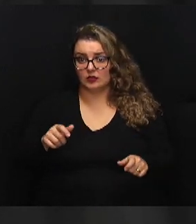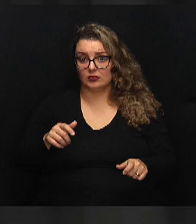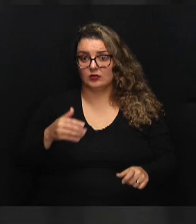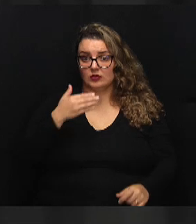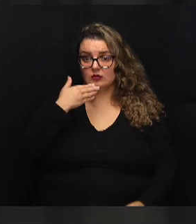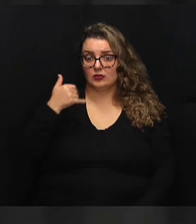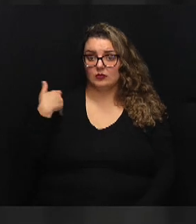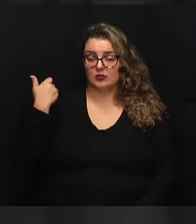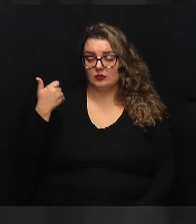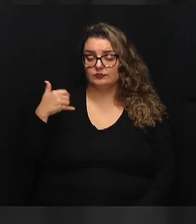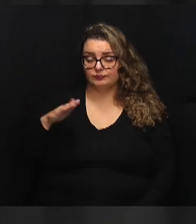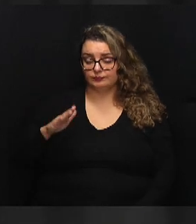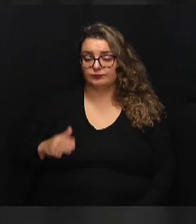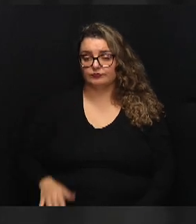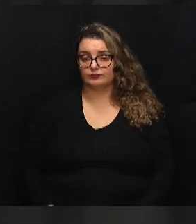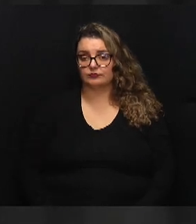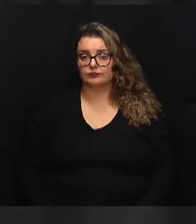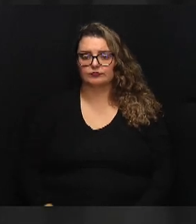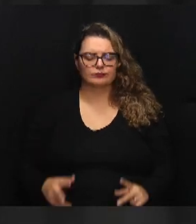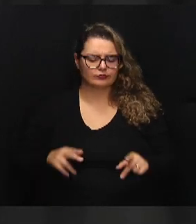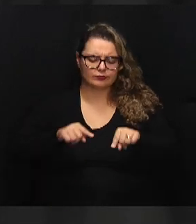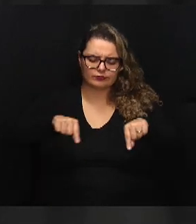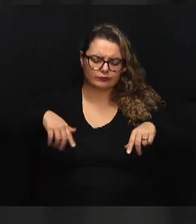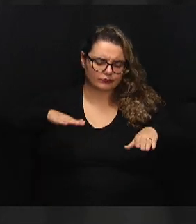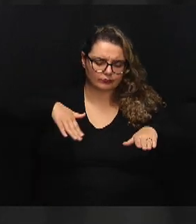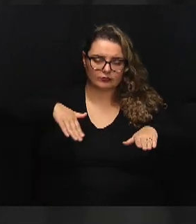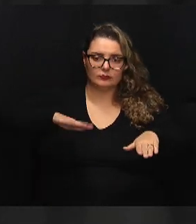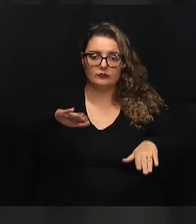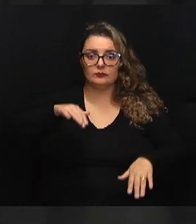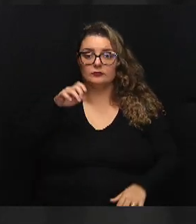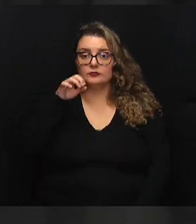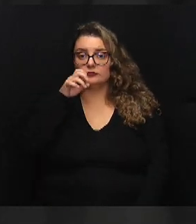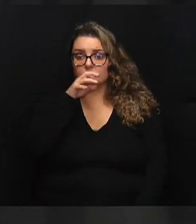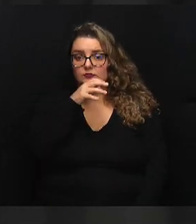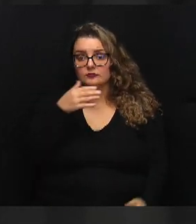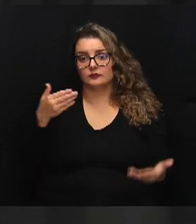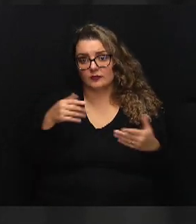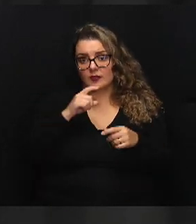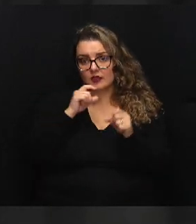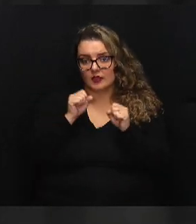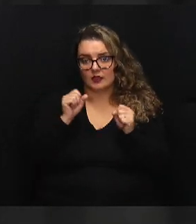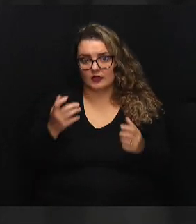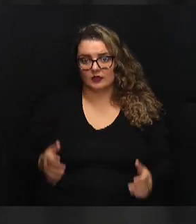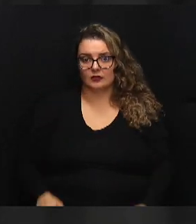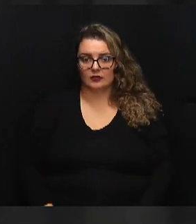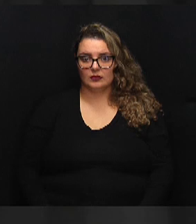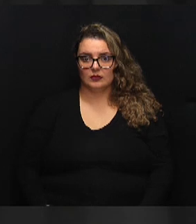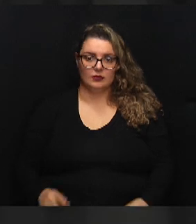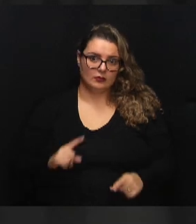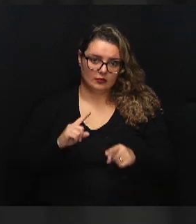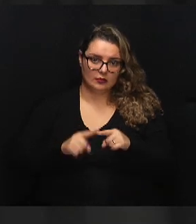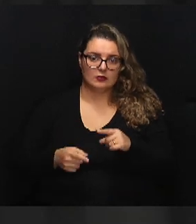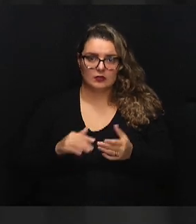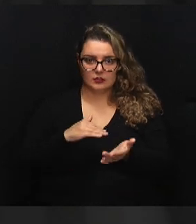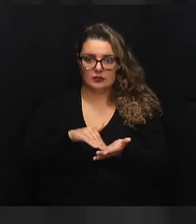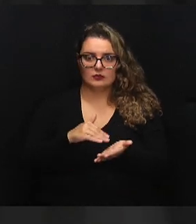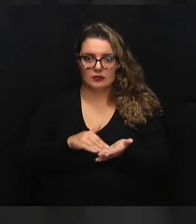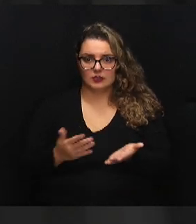idade. É a mesma coisa na piscina, quando está quente. Agora está frio, é proibido até pela